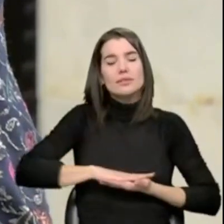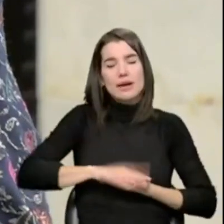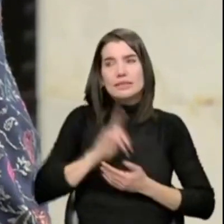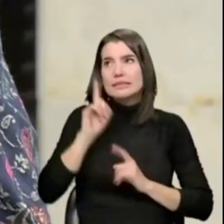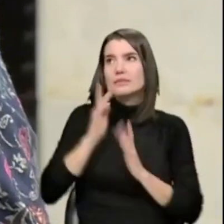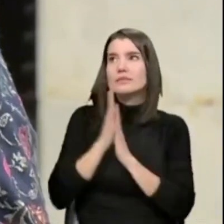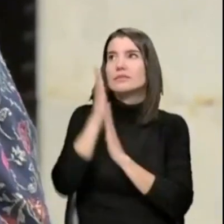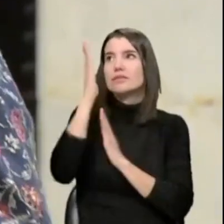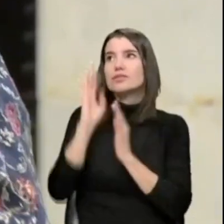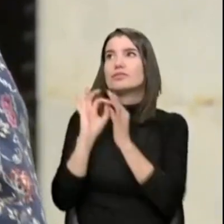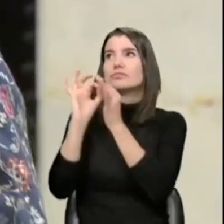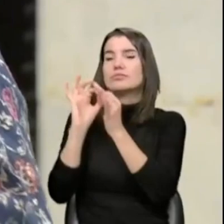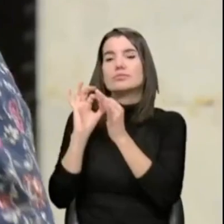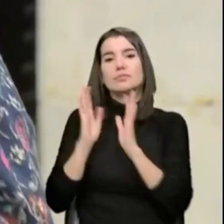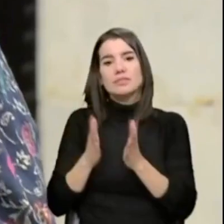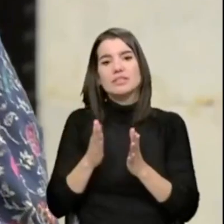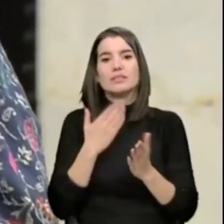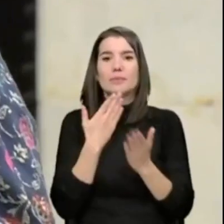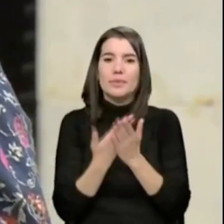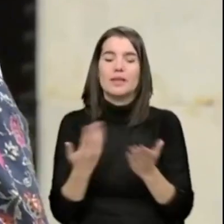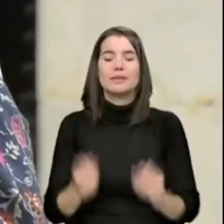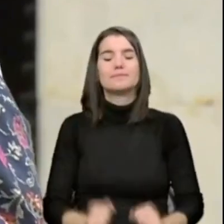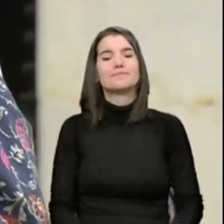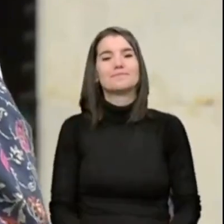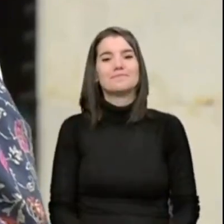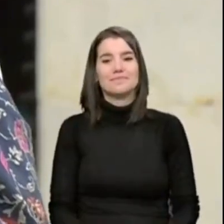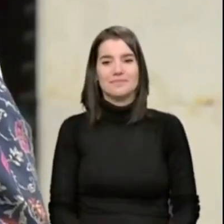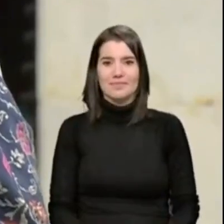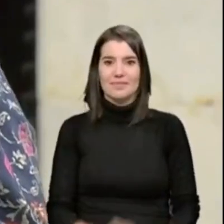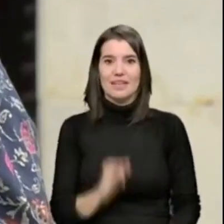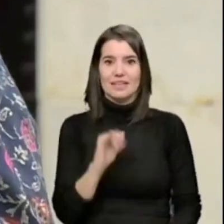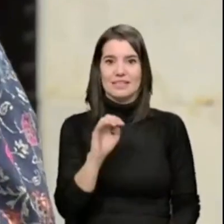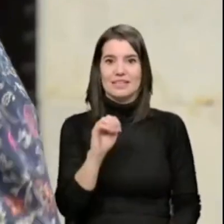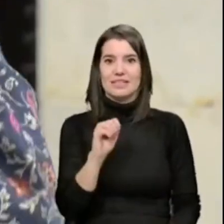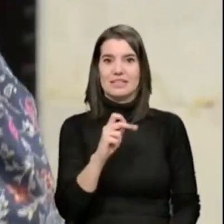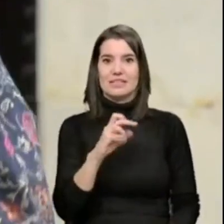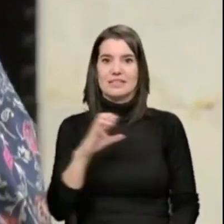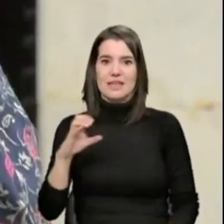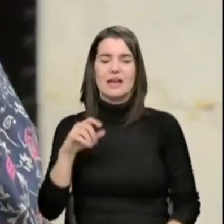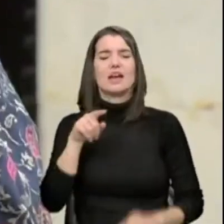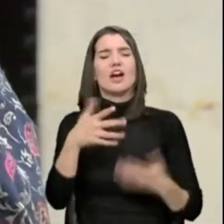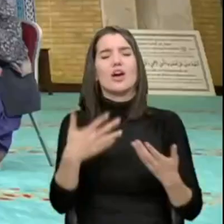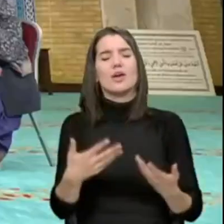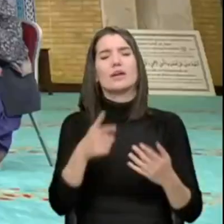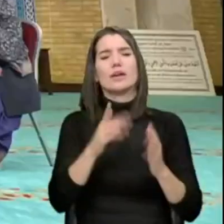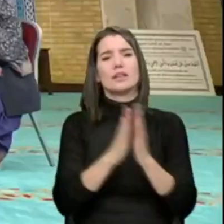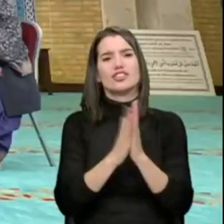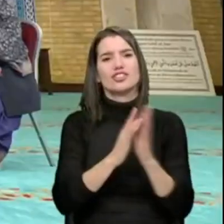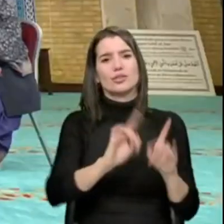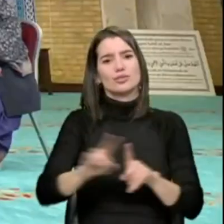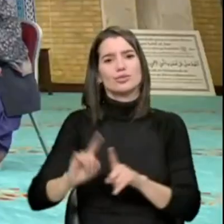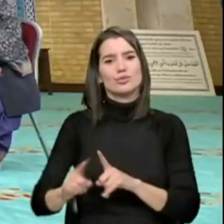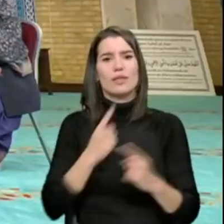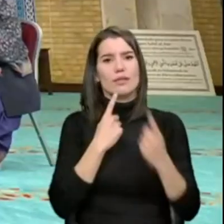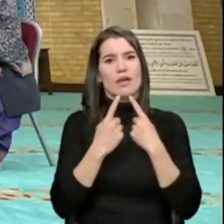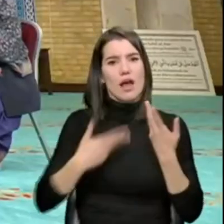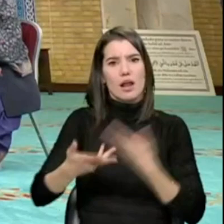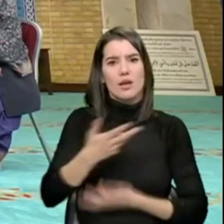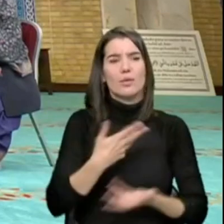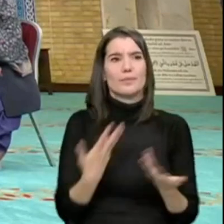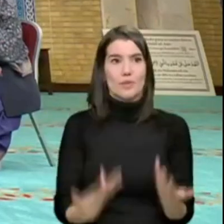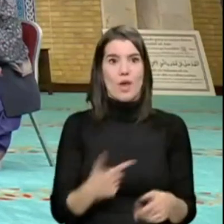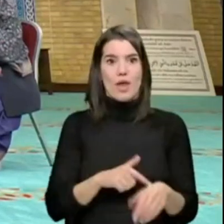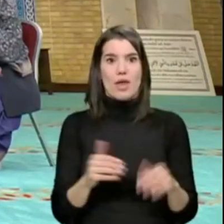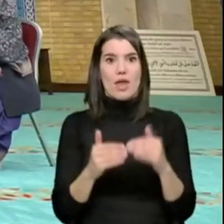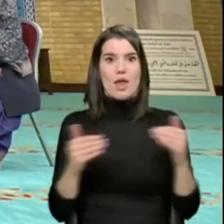nós temos de fazer para poder atingir o Deus. Isaac, e agora vamos ao diálogo interreligioso, até numa altura, numa época em que